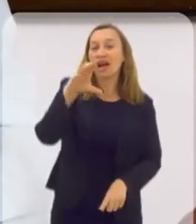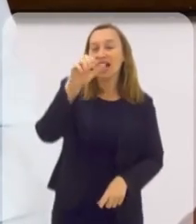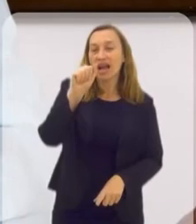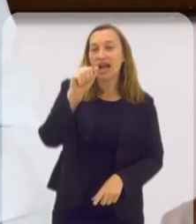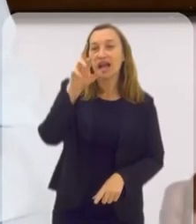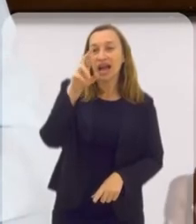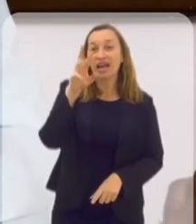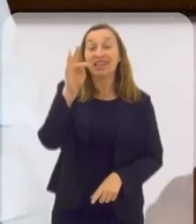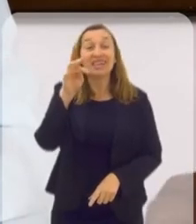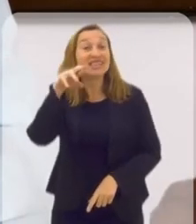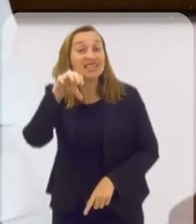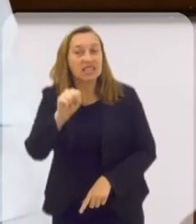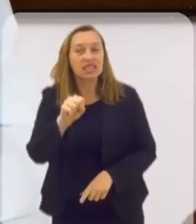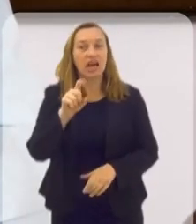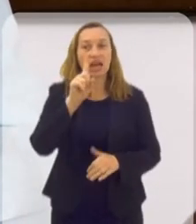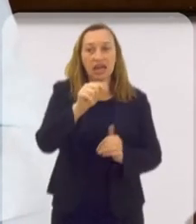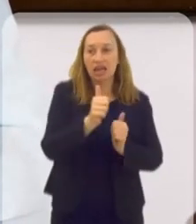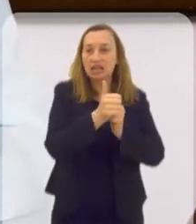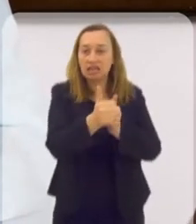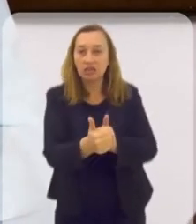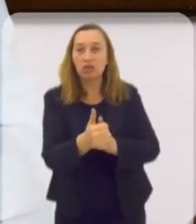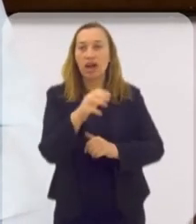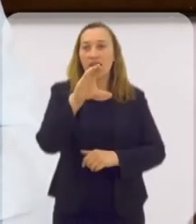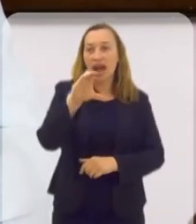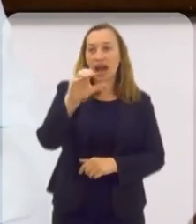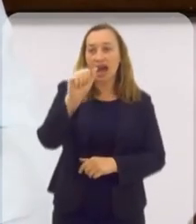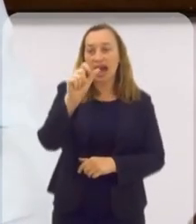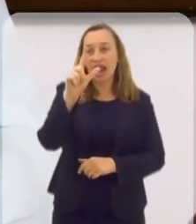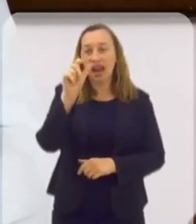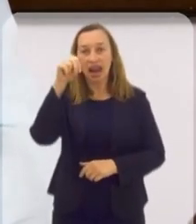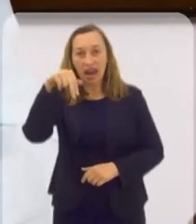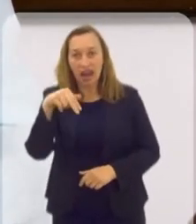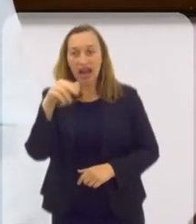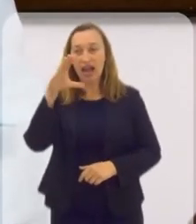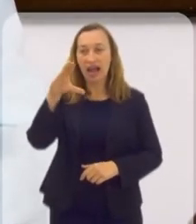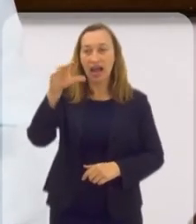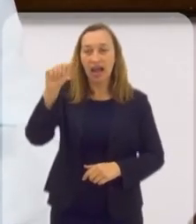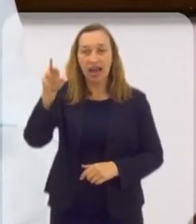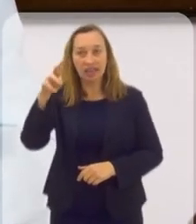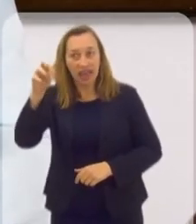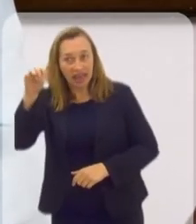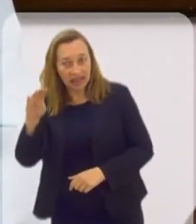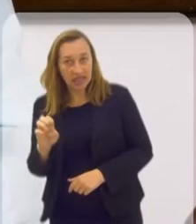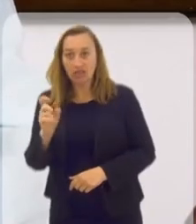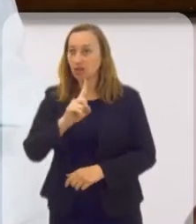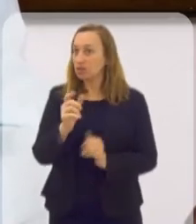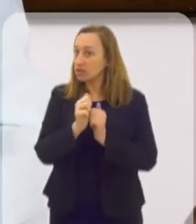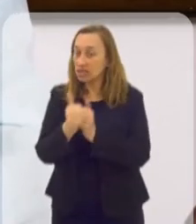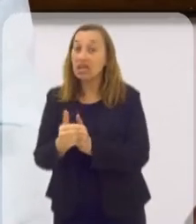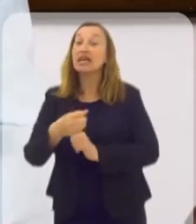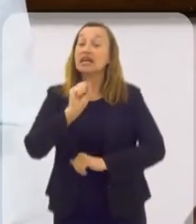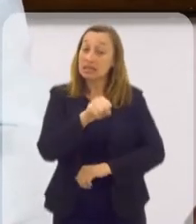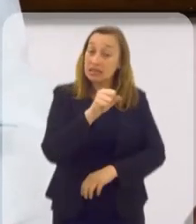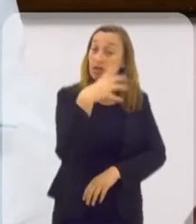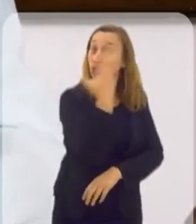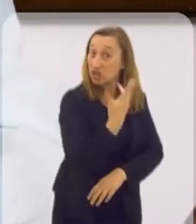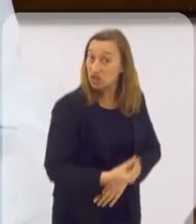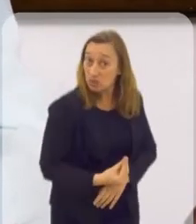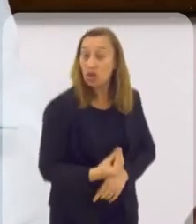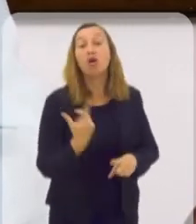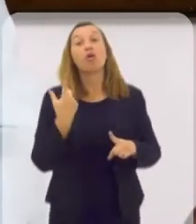o kardecista seria aquele seguidor de Allan Kardec. E na verdade, nós não seguimos Allan Kardec, nós seguimos